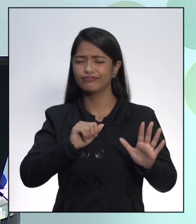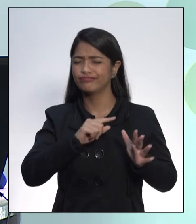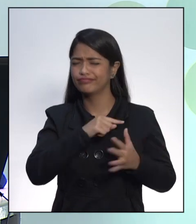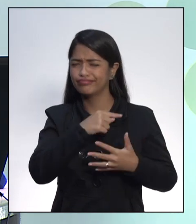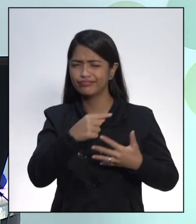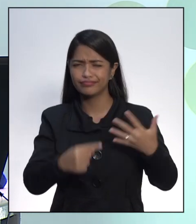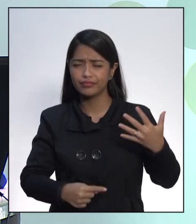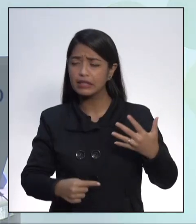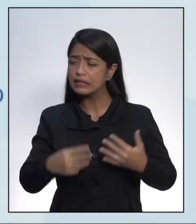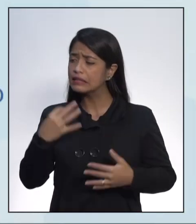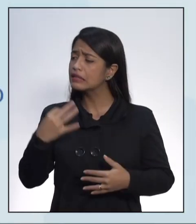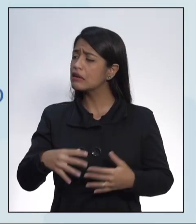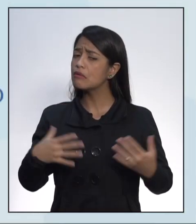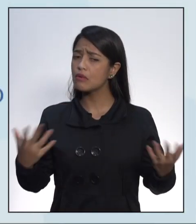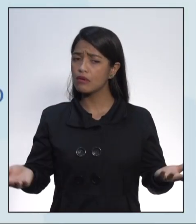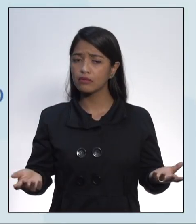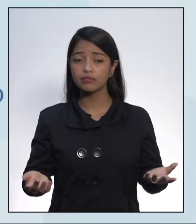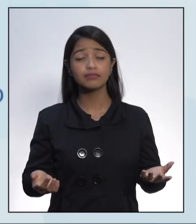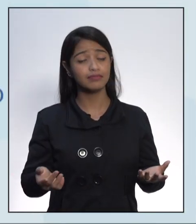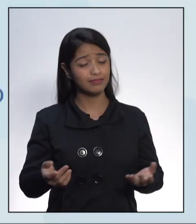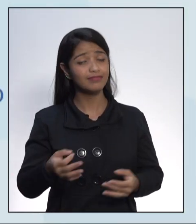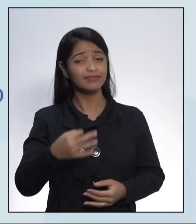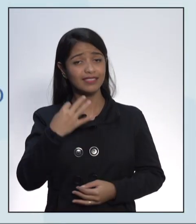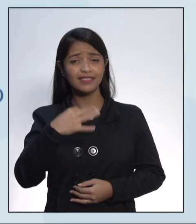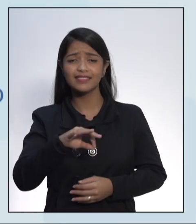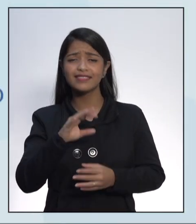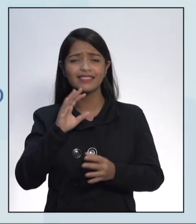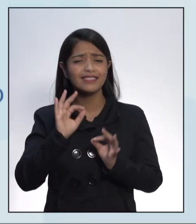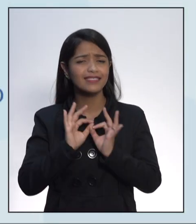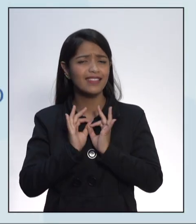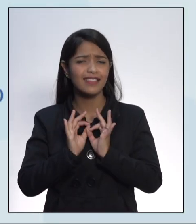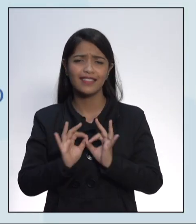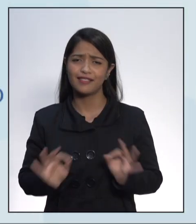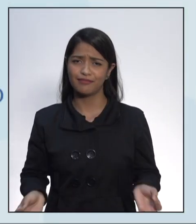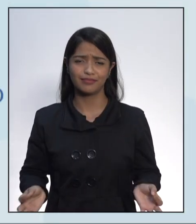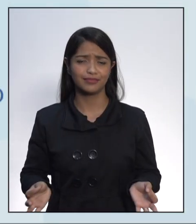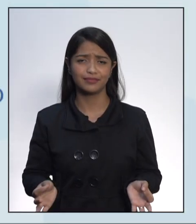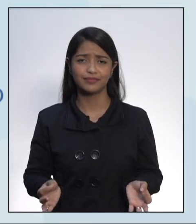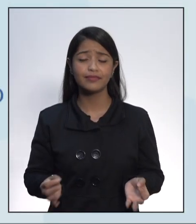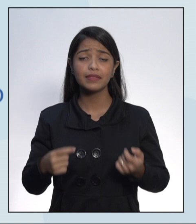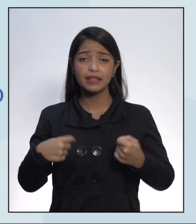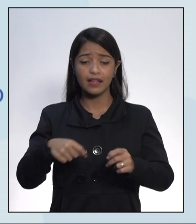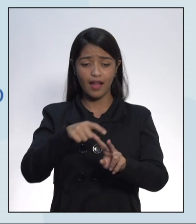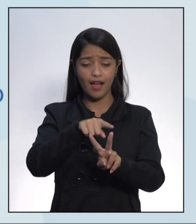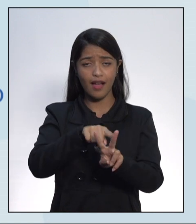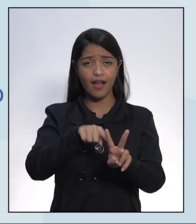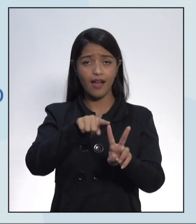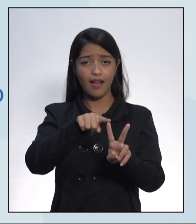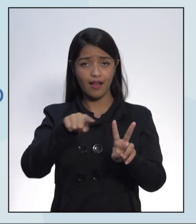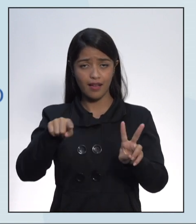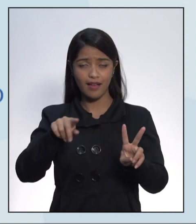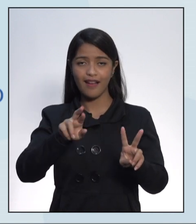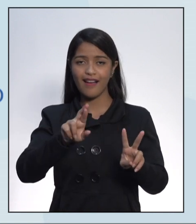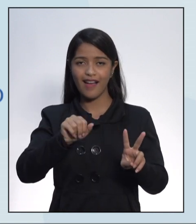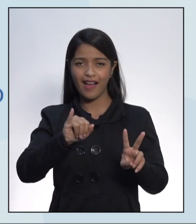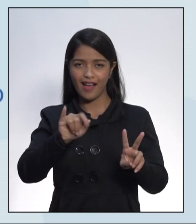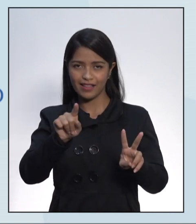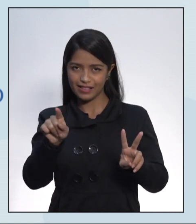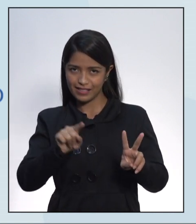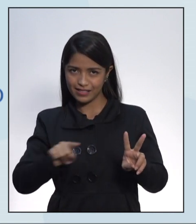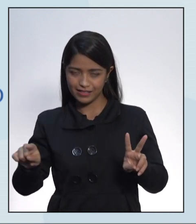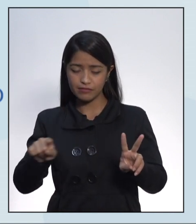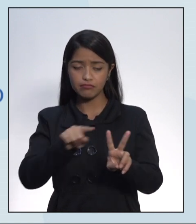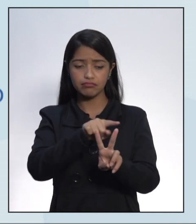Bom, já vai aparecer na tela de vocês. É simples, pessoal. Basta calcular a raiz, a famosa raiz quadrada.